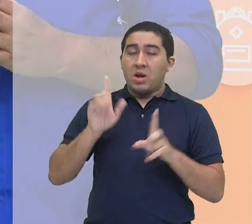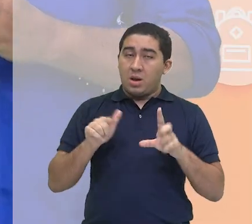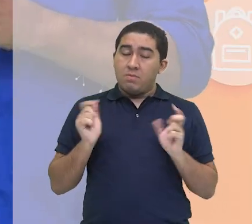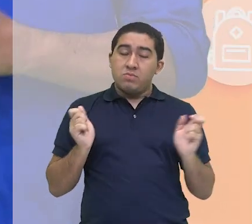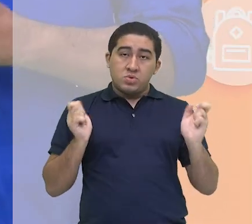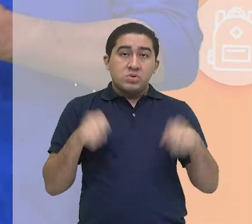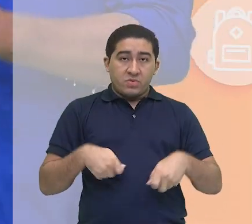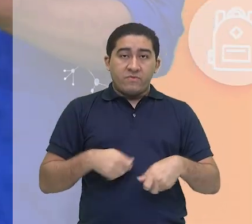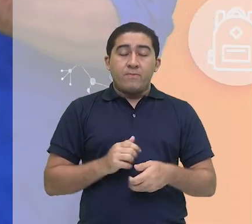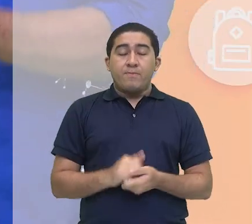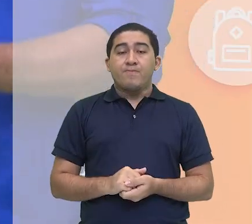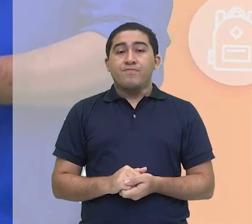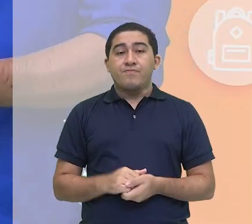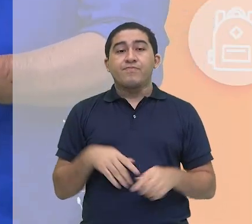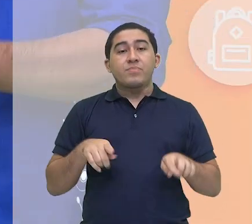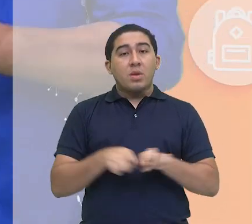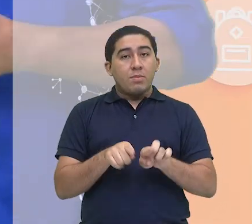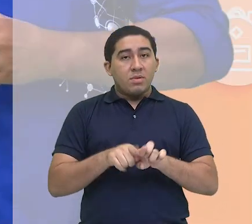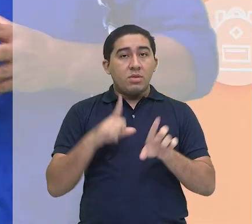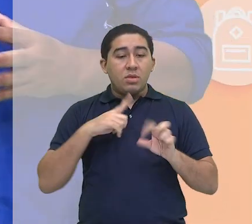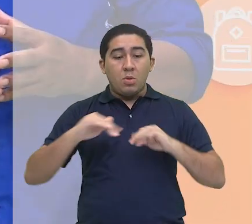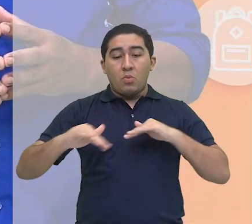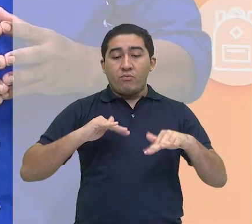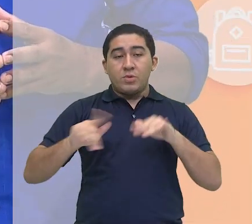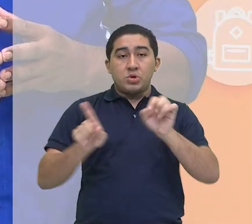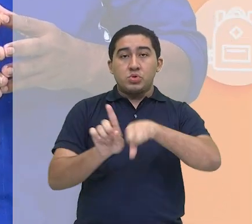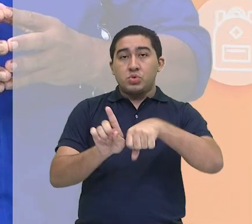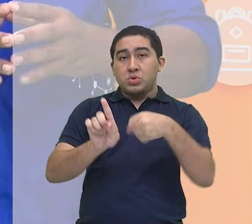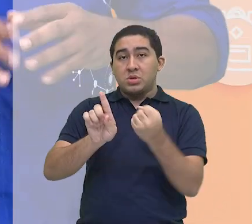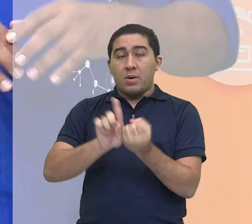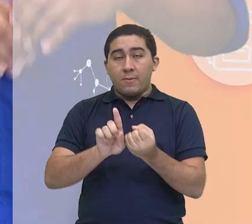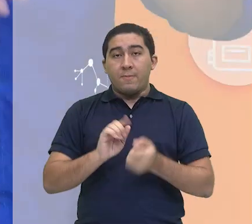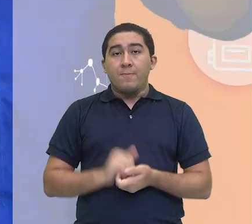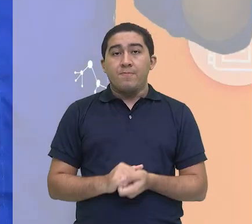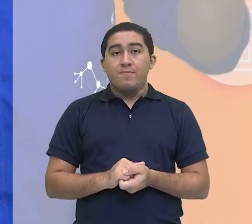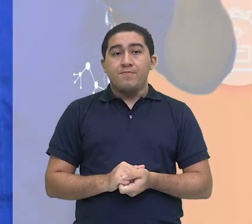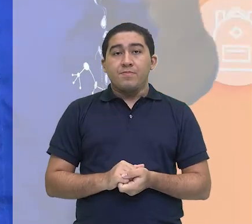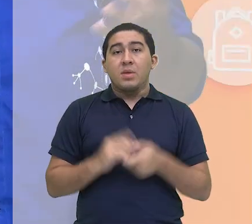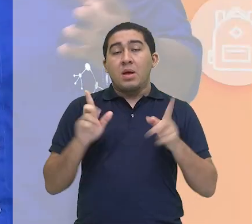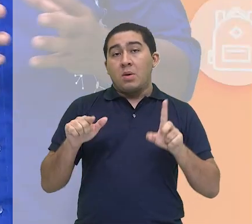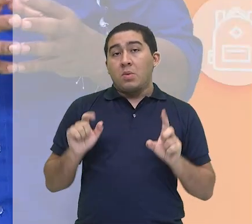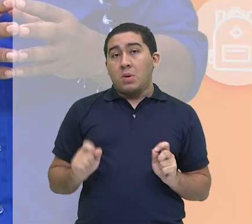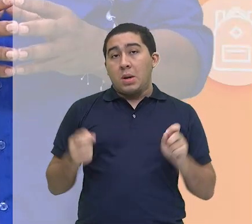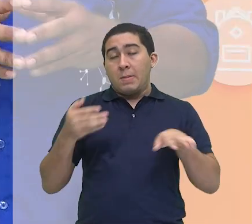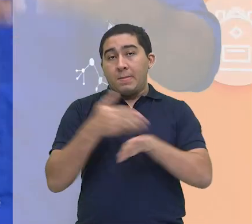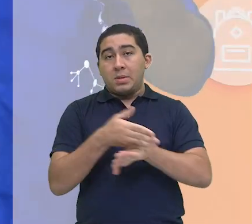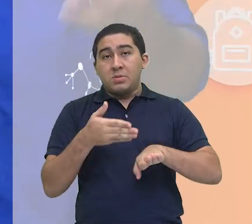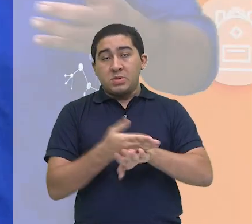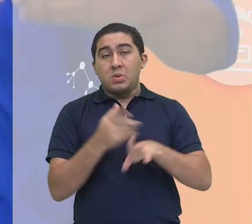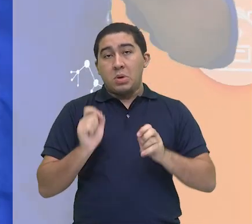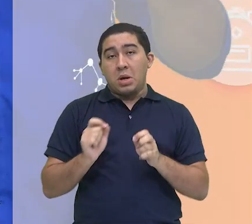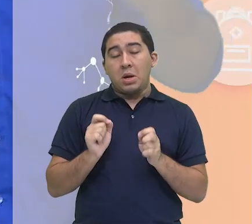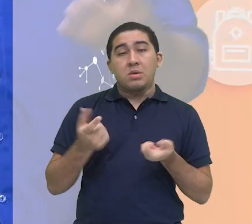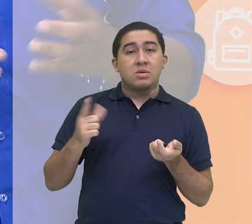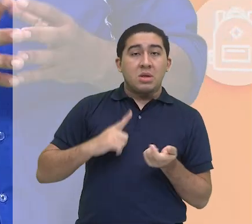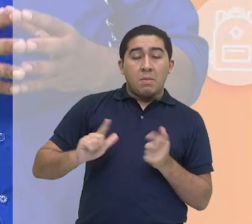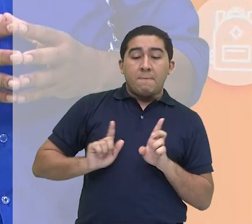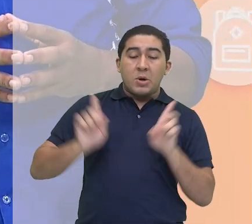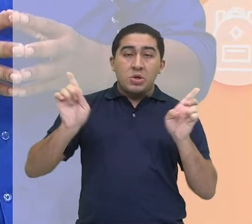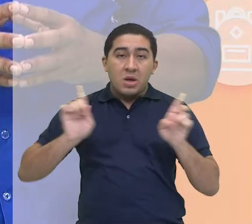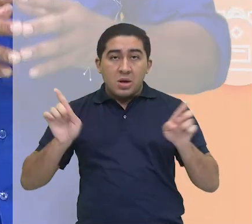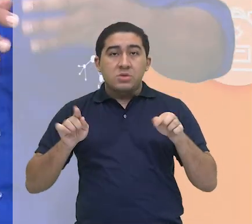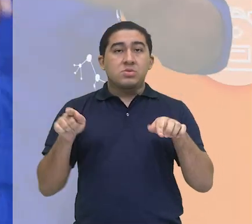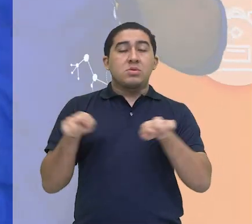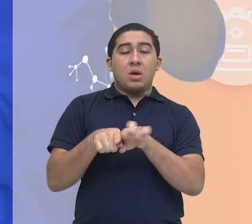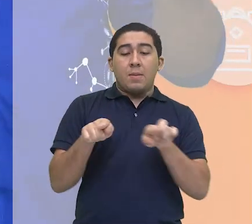participação. Temos também os movimentos sociais, né, que inclui aí a participação, né, em protestos,